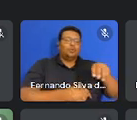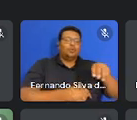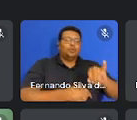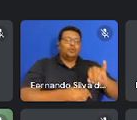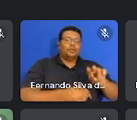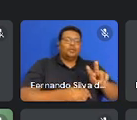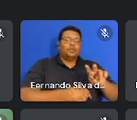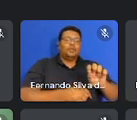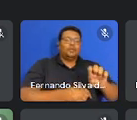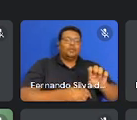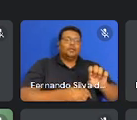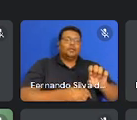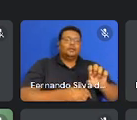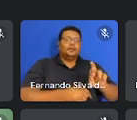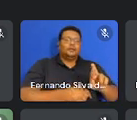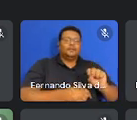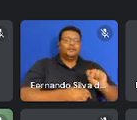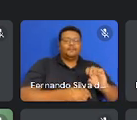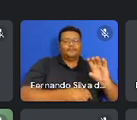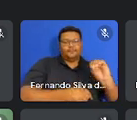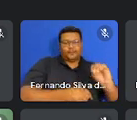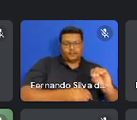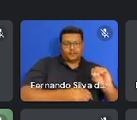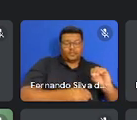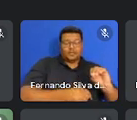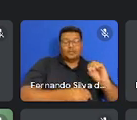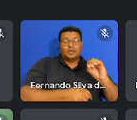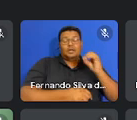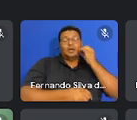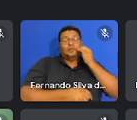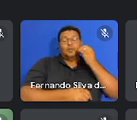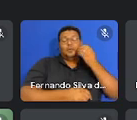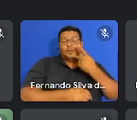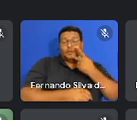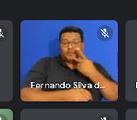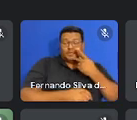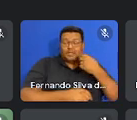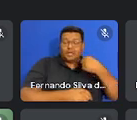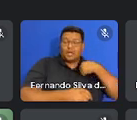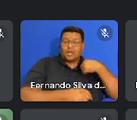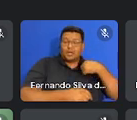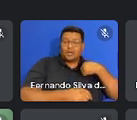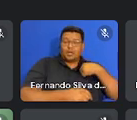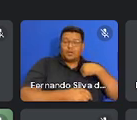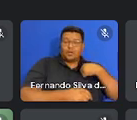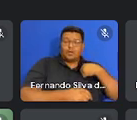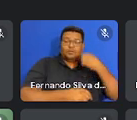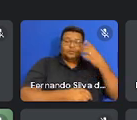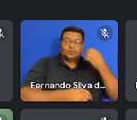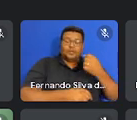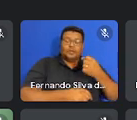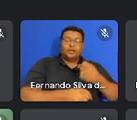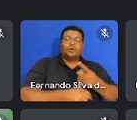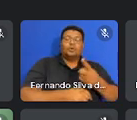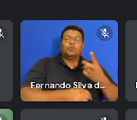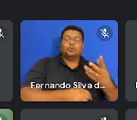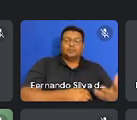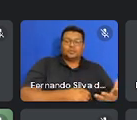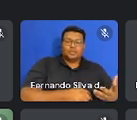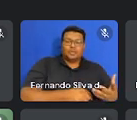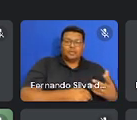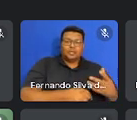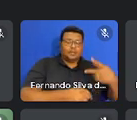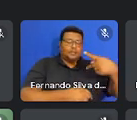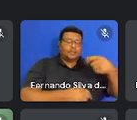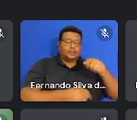Isso é probabilidade. Eu vou contar quais são as possibilidades da face de cima ser par